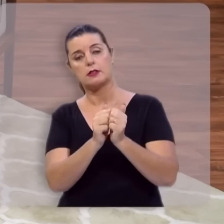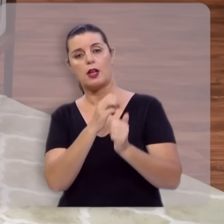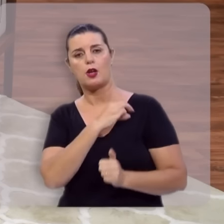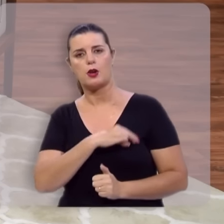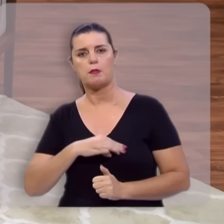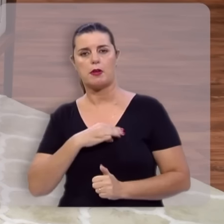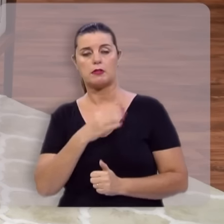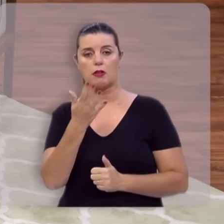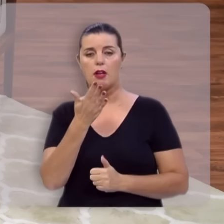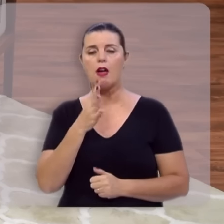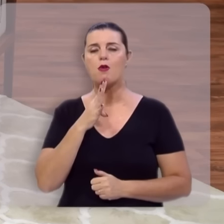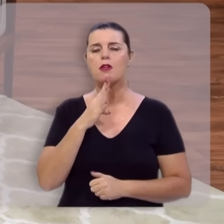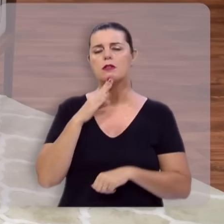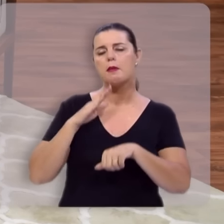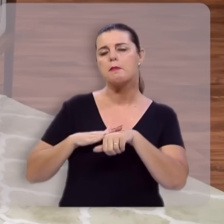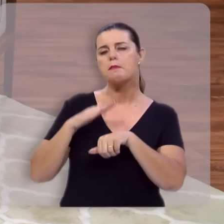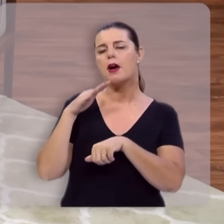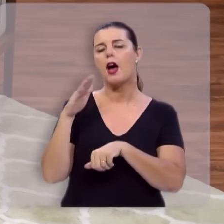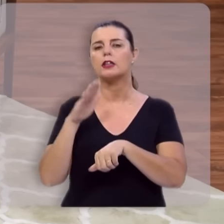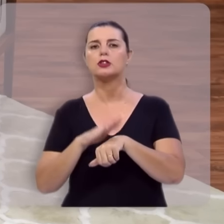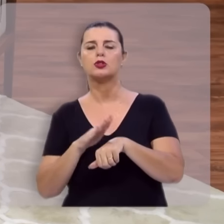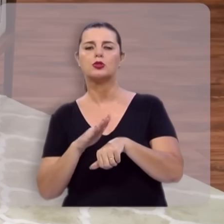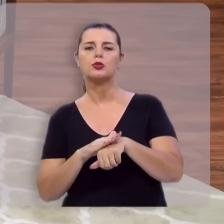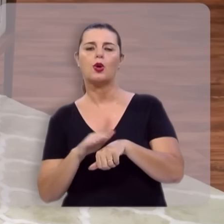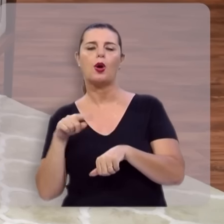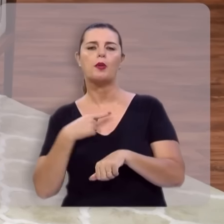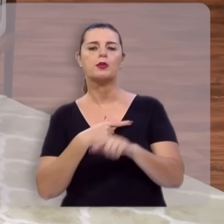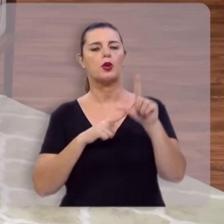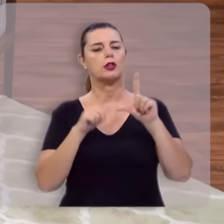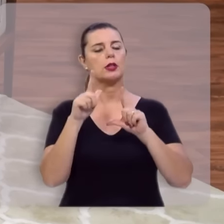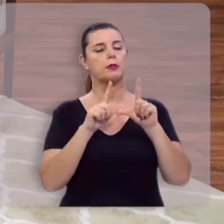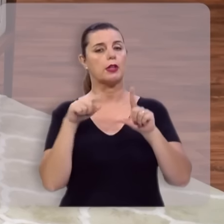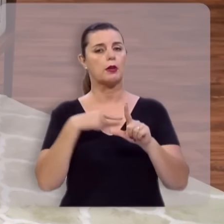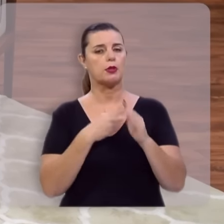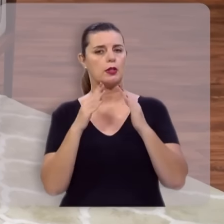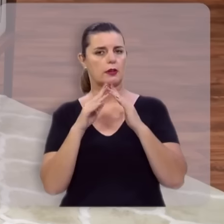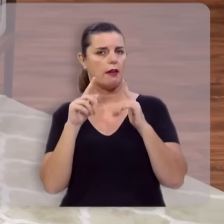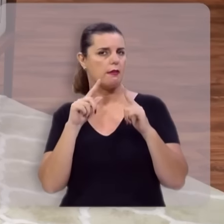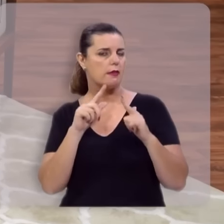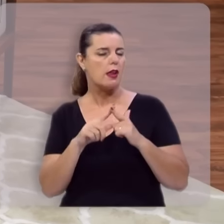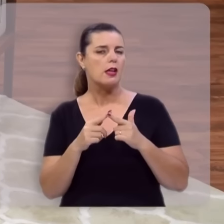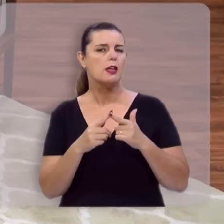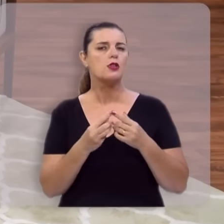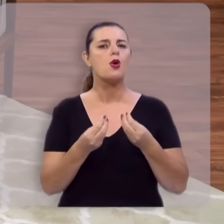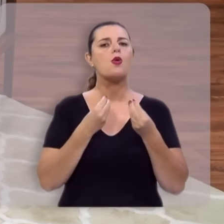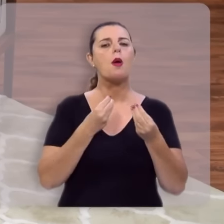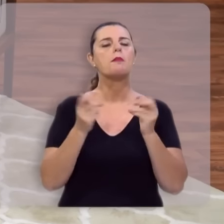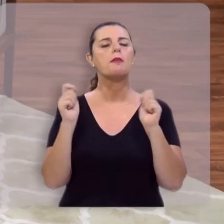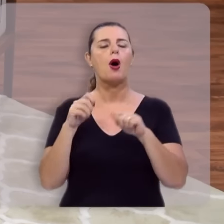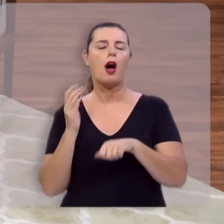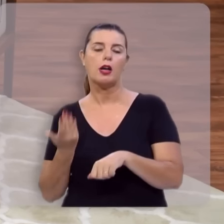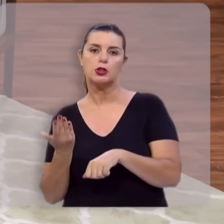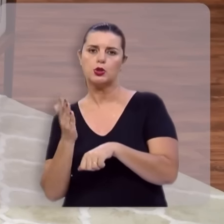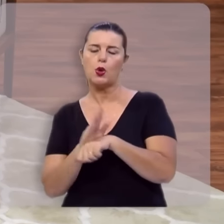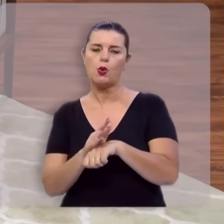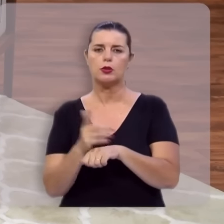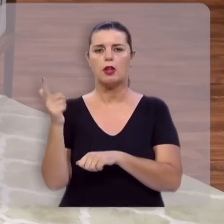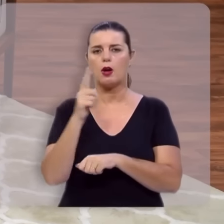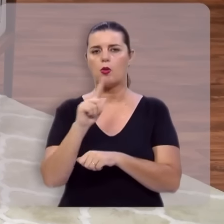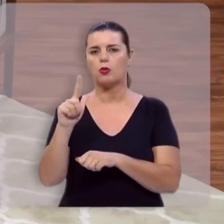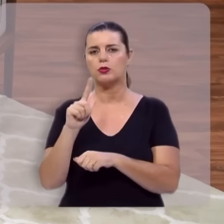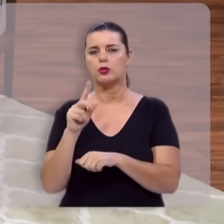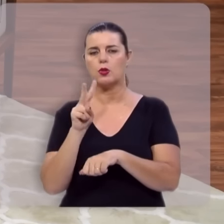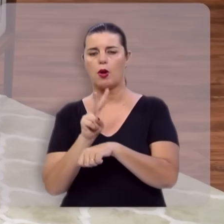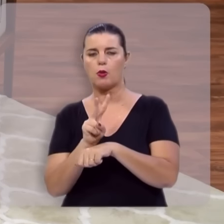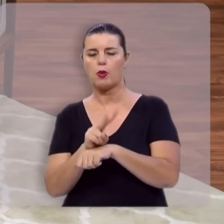em missão. Se você quer conhecer um pouquinho mais sobre o nosso programa e a nossa igreja e como que você pode ajudar a manter esse